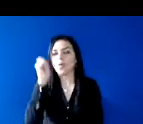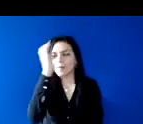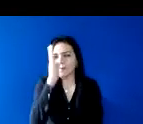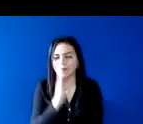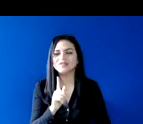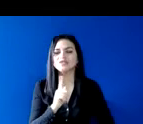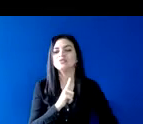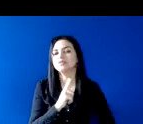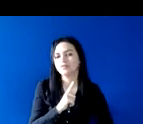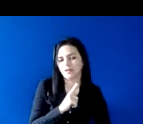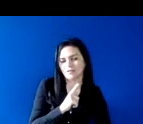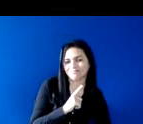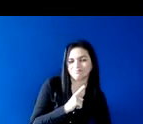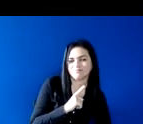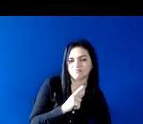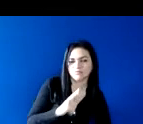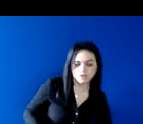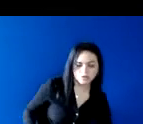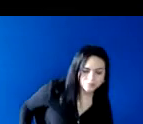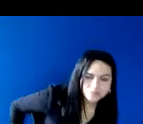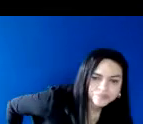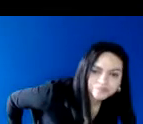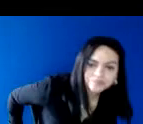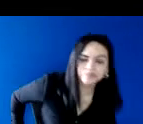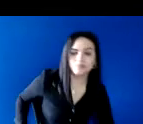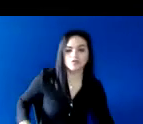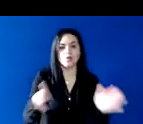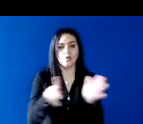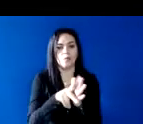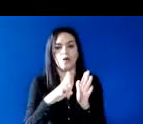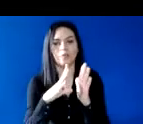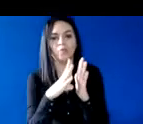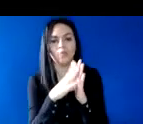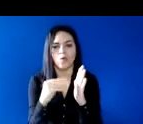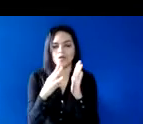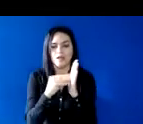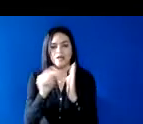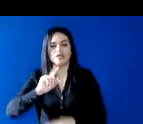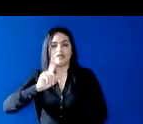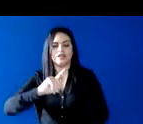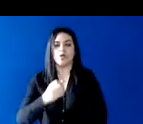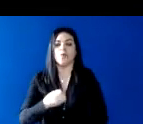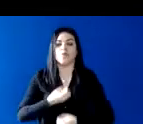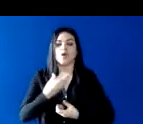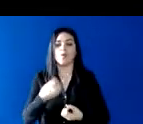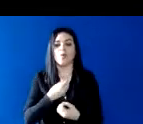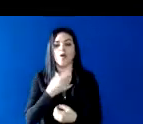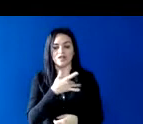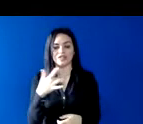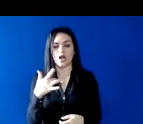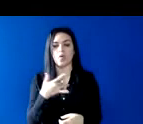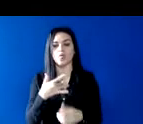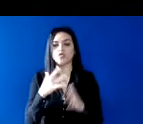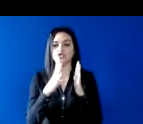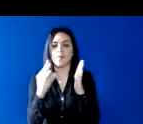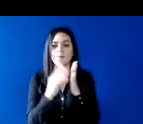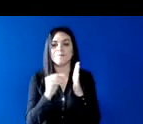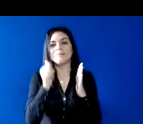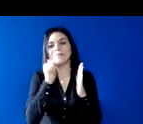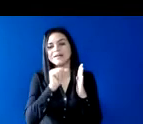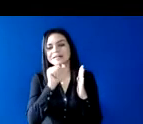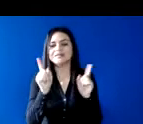tem um modelo obsoleto, um modelo que não promove a saúde materna e a saúde infantil e que precisa urgentemente ser